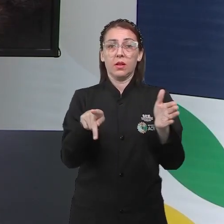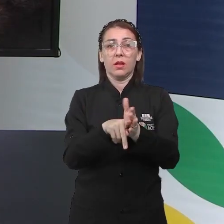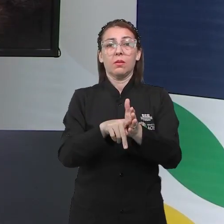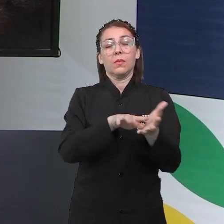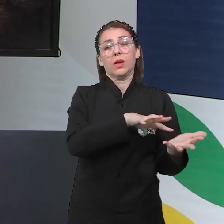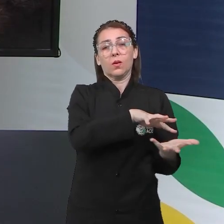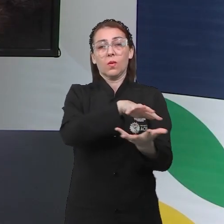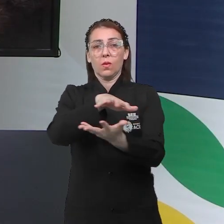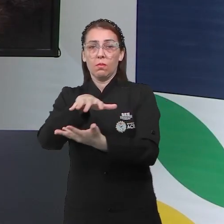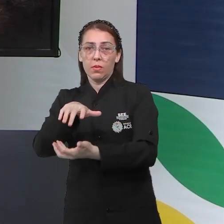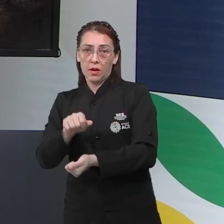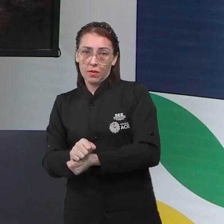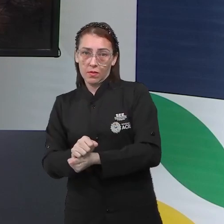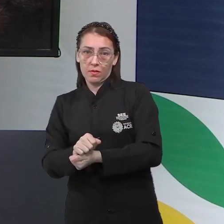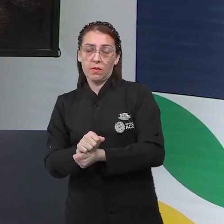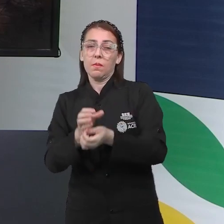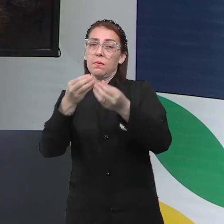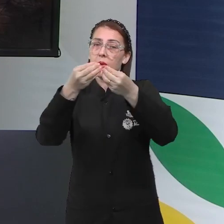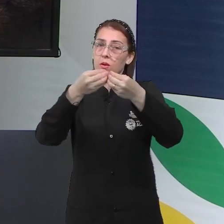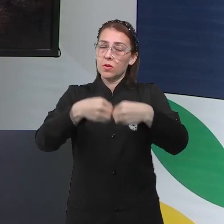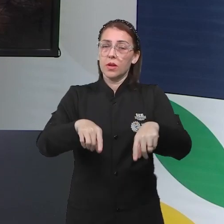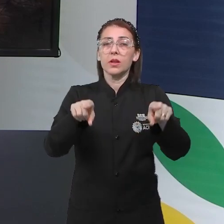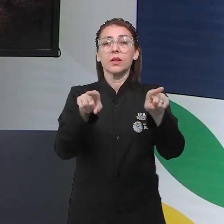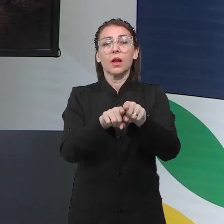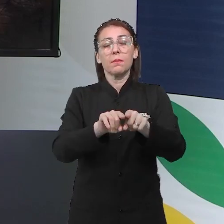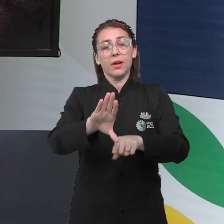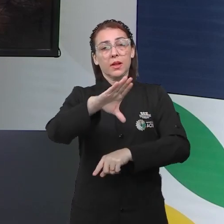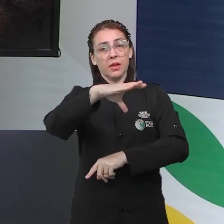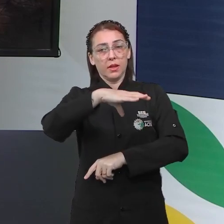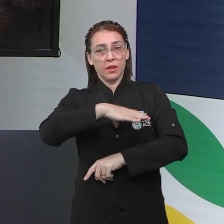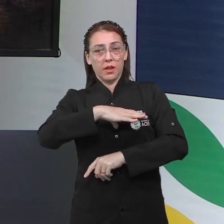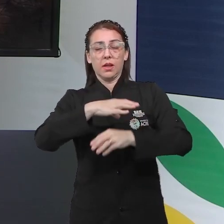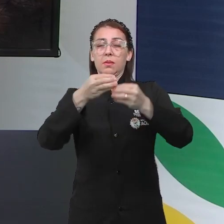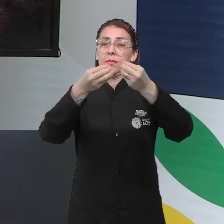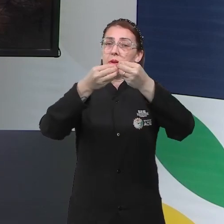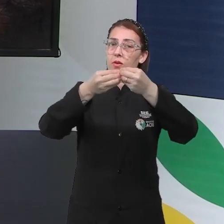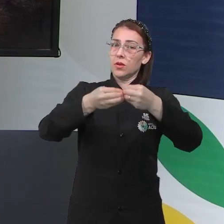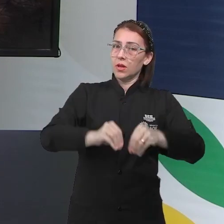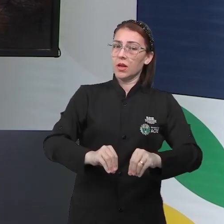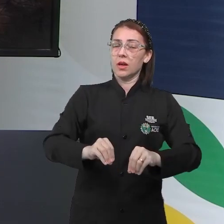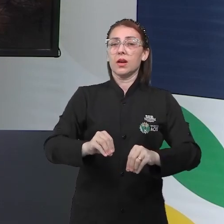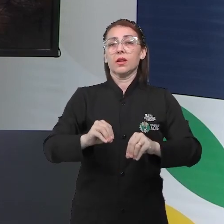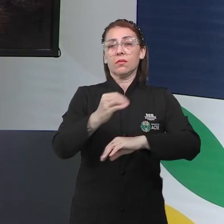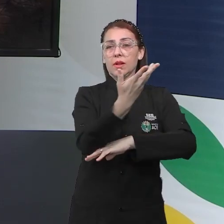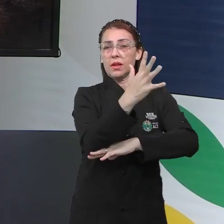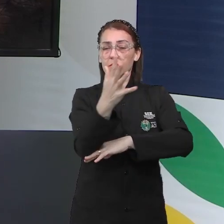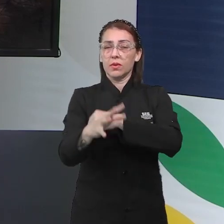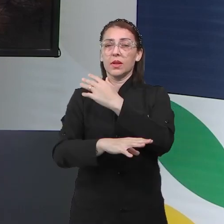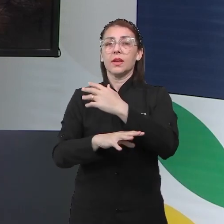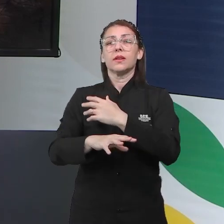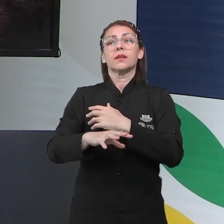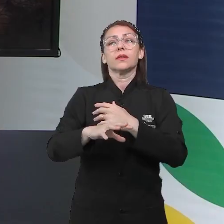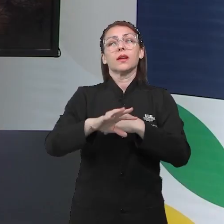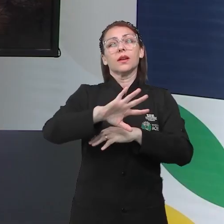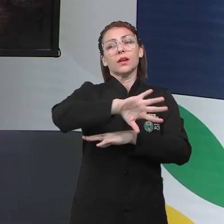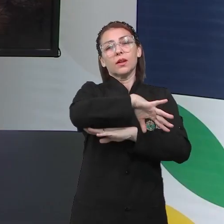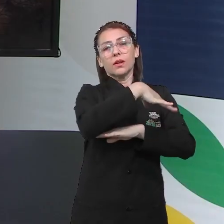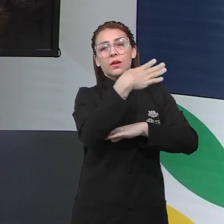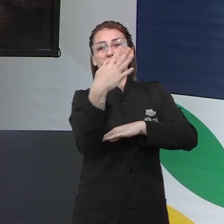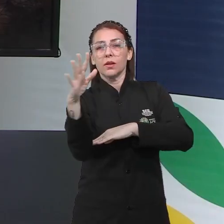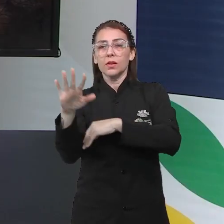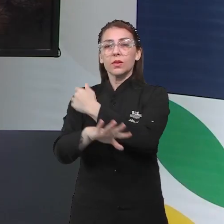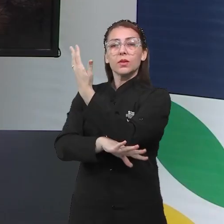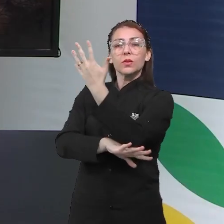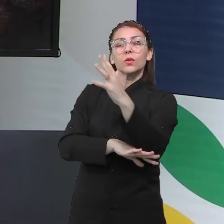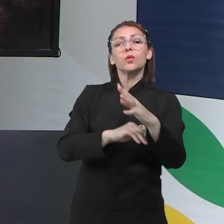nível global. Vai afetando a dinâmica das cidades, vai afetando a dinâmica da natureza, do meio ambiente. E